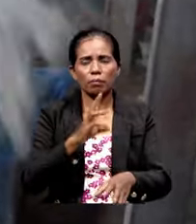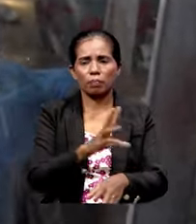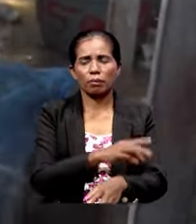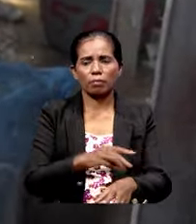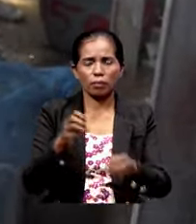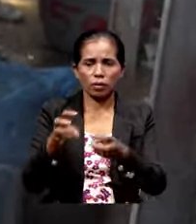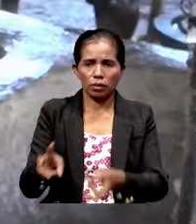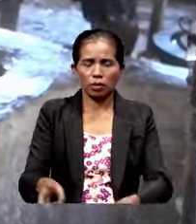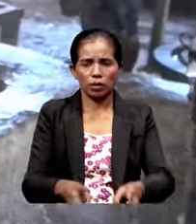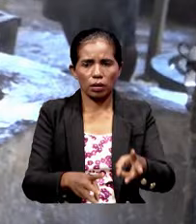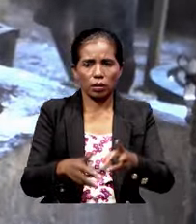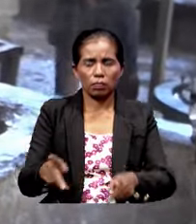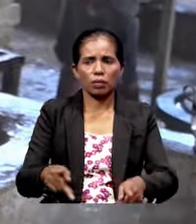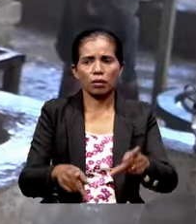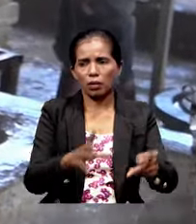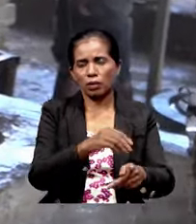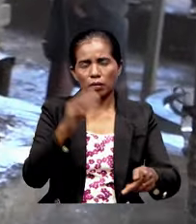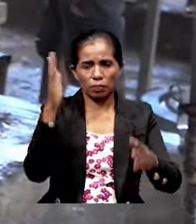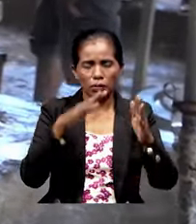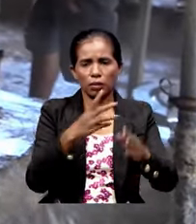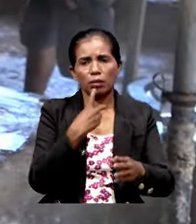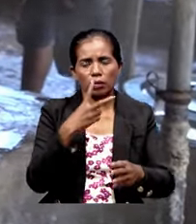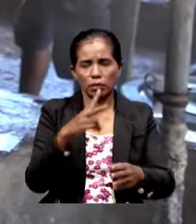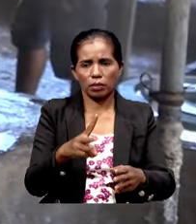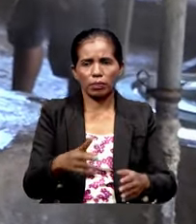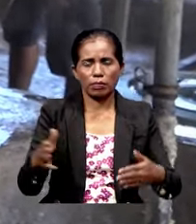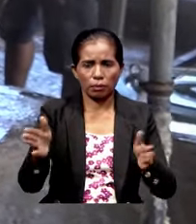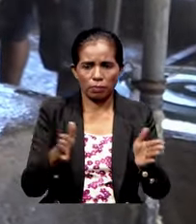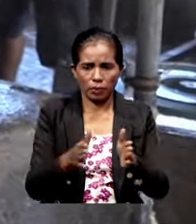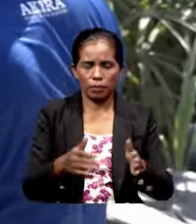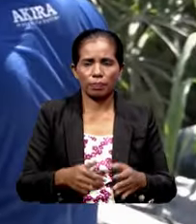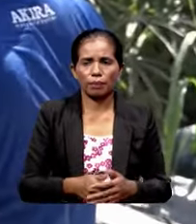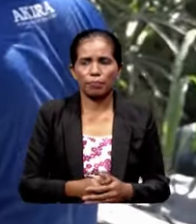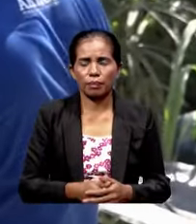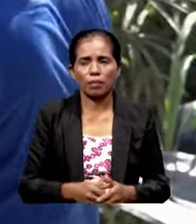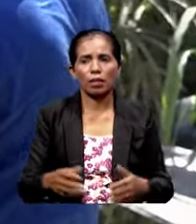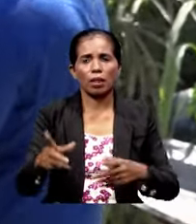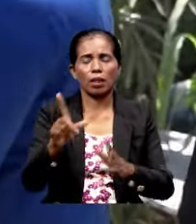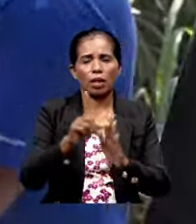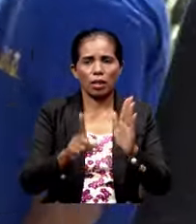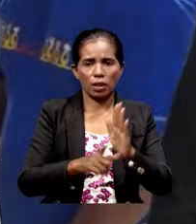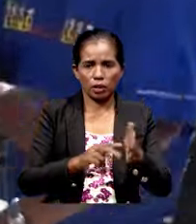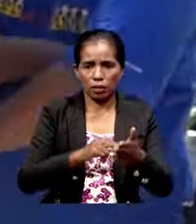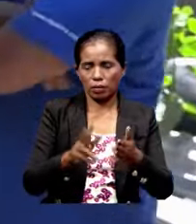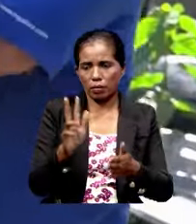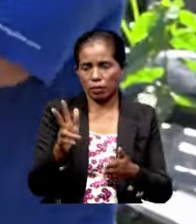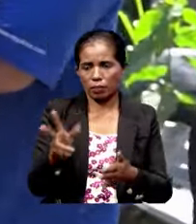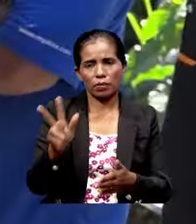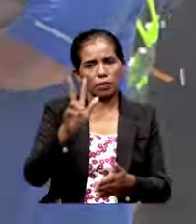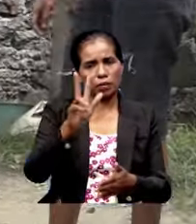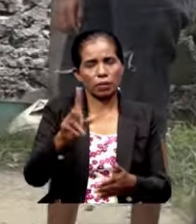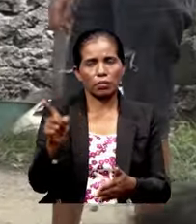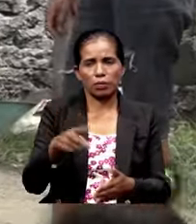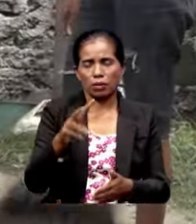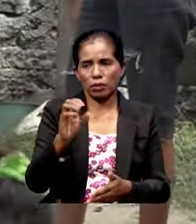e a estrada público, ca propriedade nebebe Sigmalu. Além de ne, e a decreto-lei número tolunulu Resintolu, barra rihun